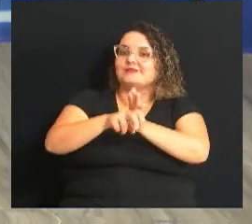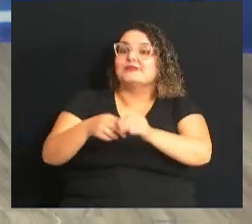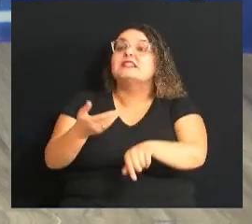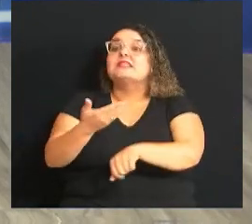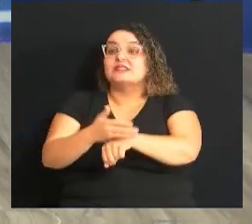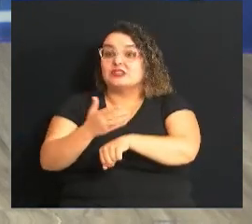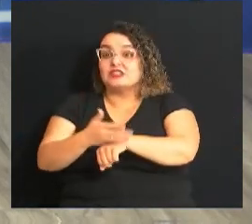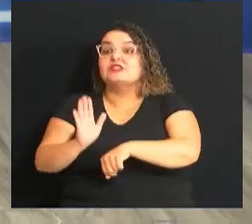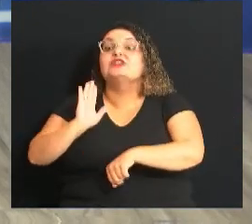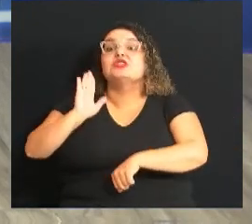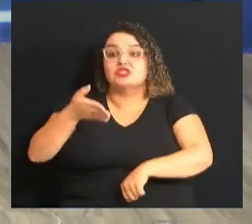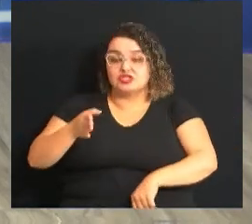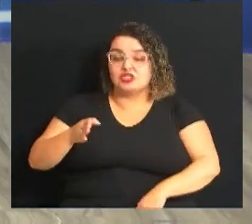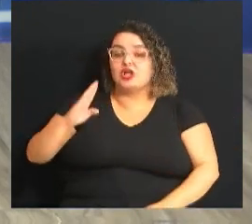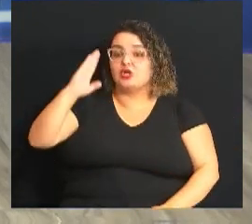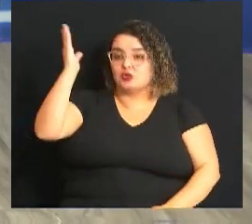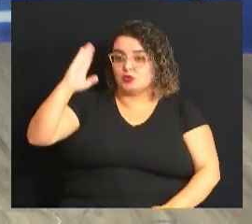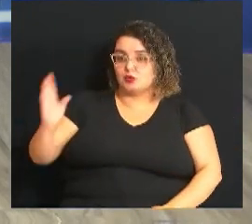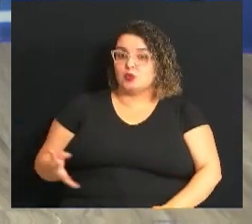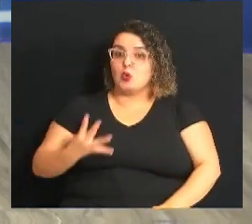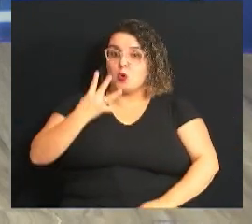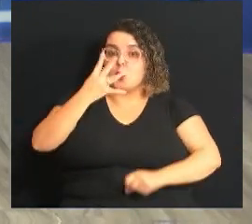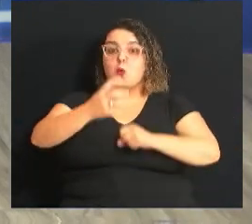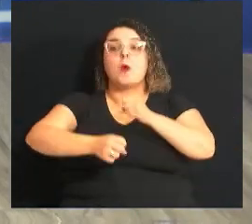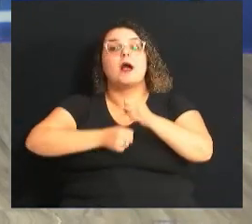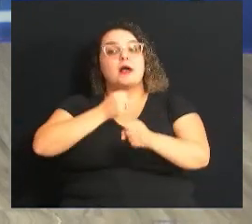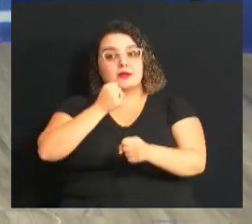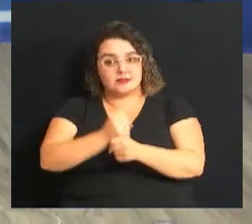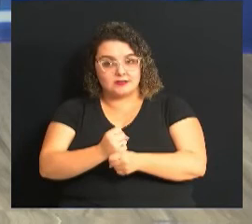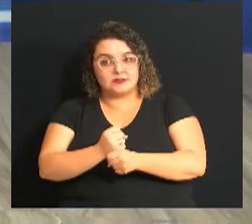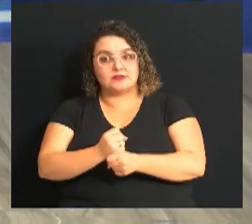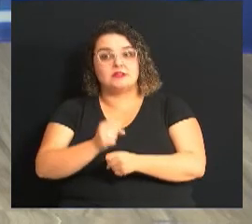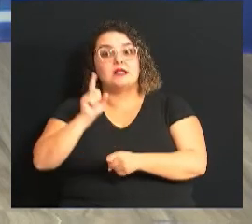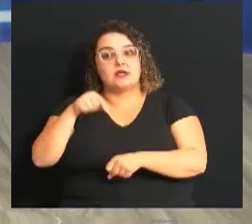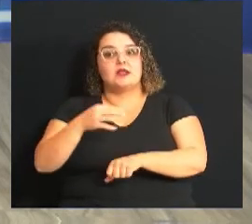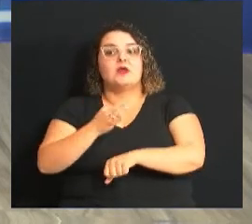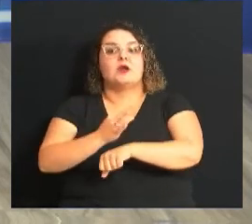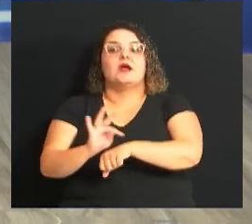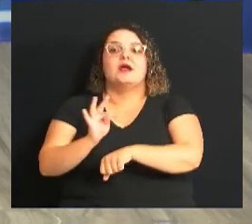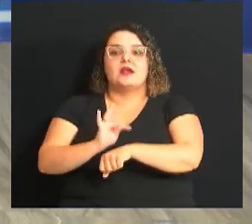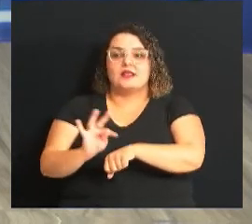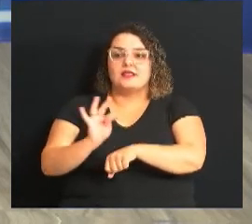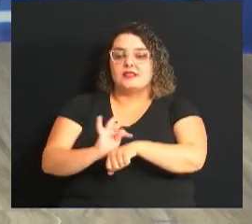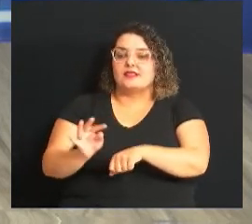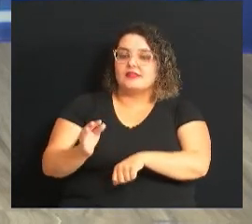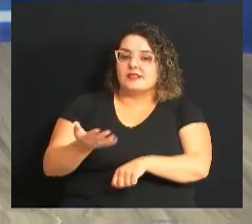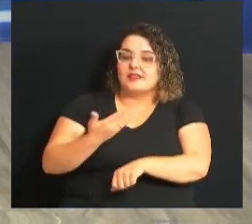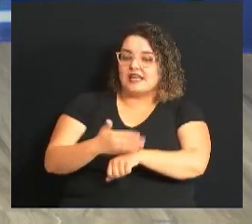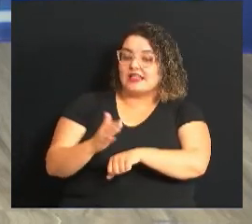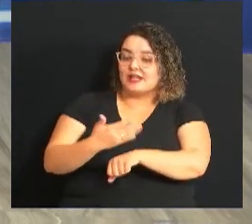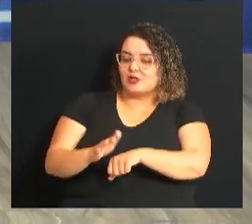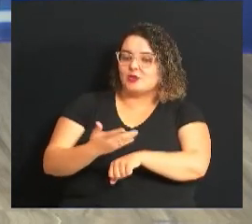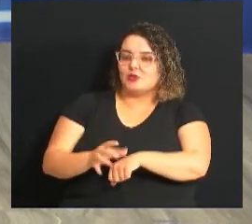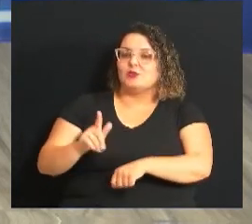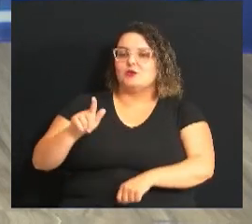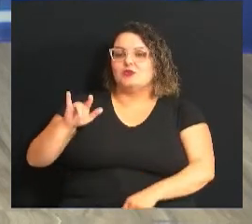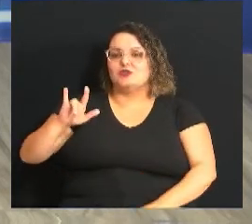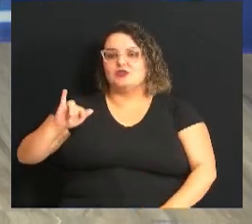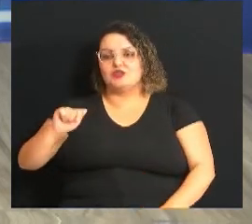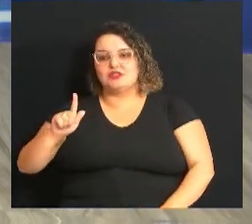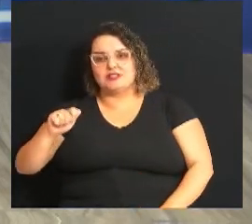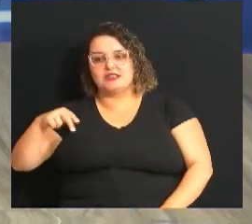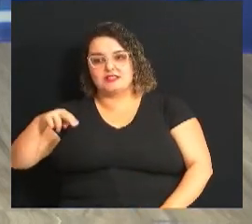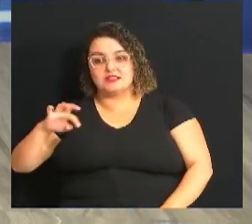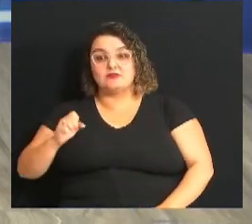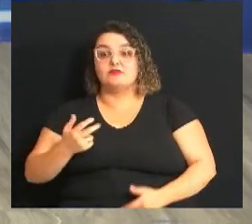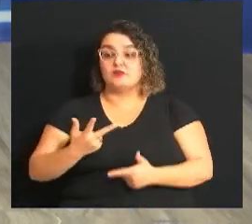foi da Seleção Brasileira durante 4 anos e é a treinadora dos Gigantes, equipe aqui de Campinas, que foi campeão regional